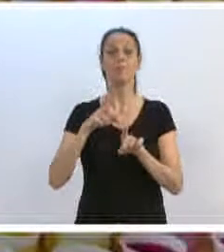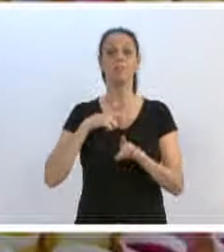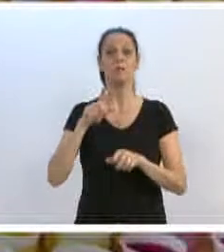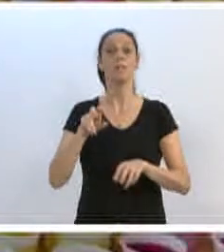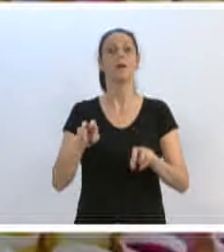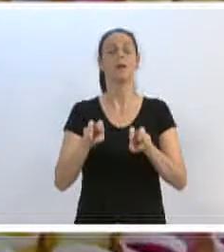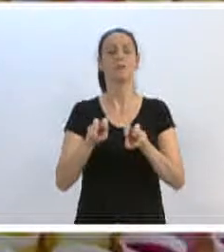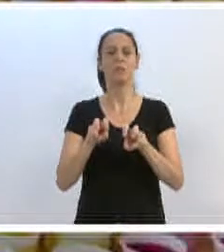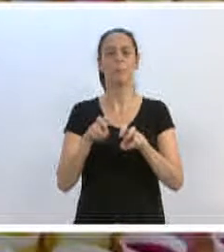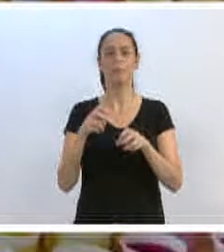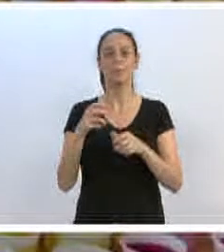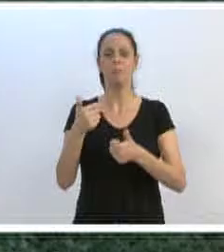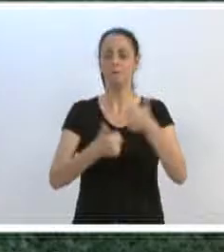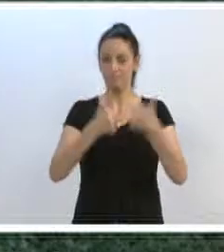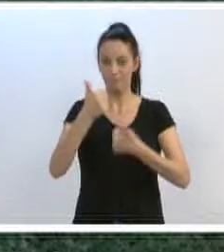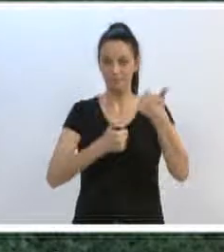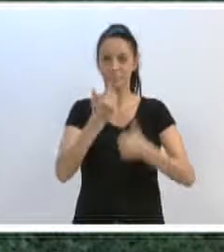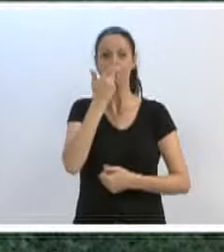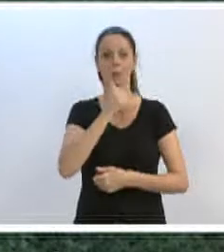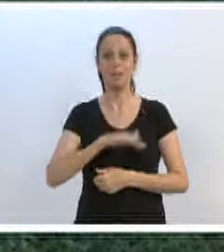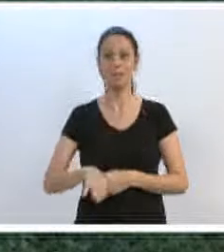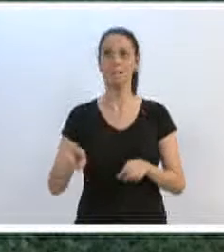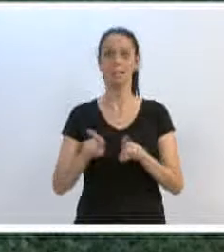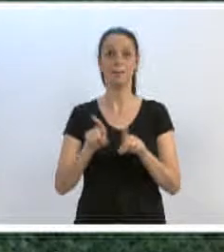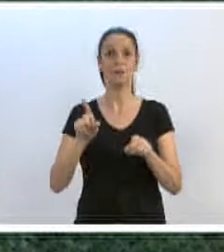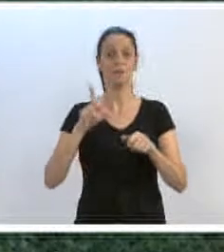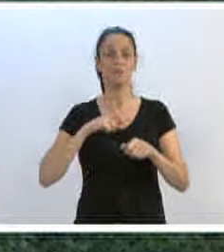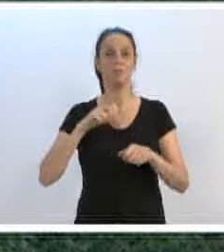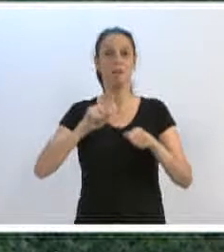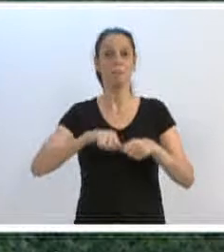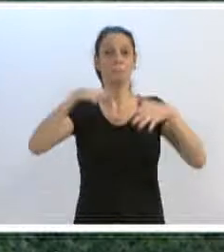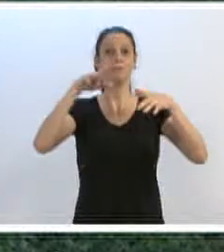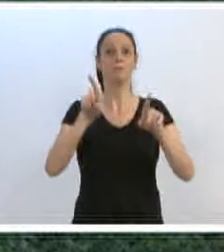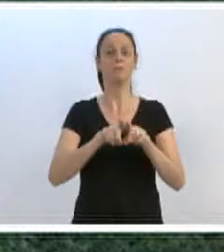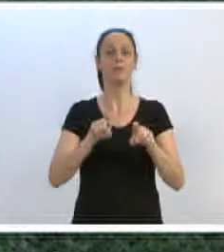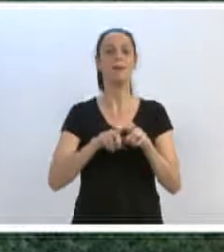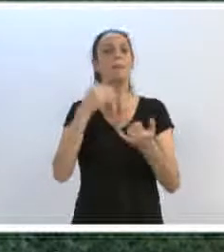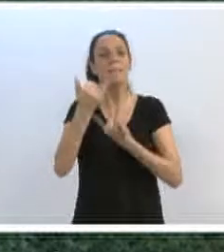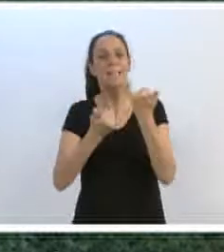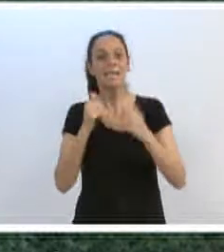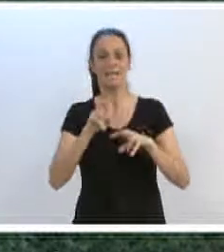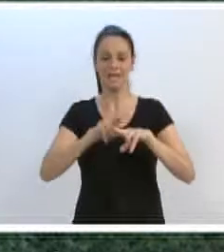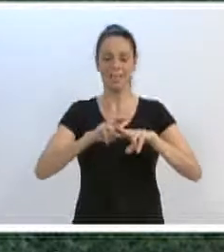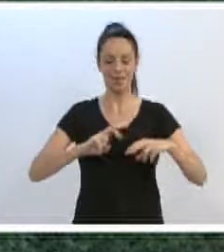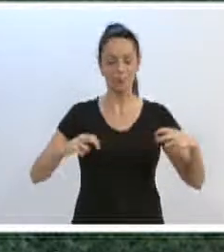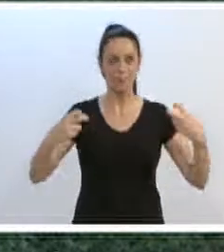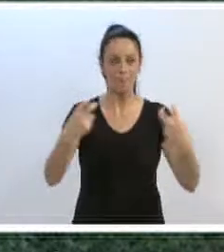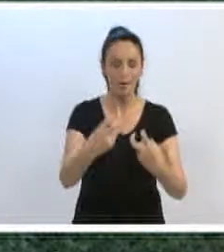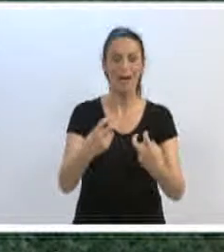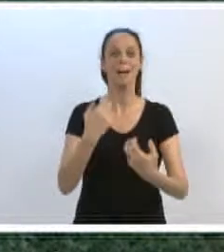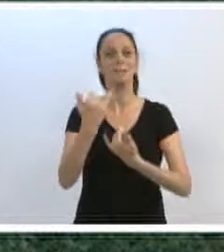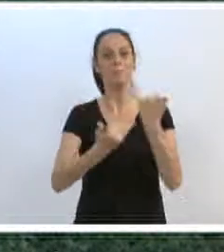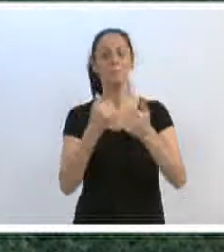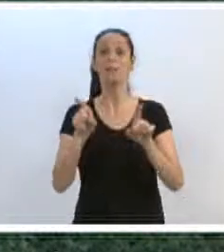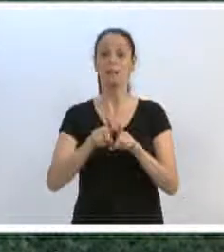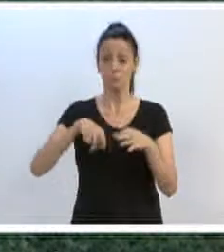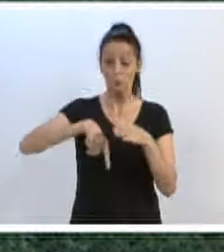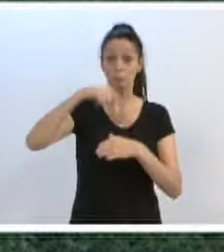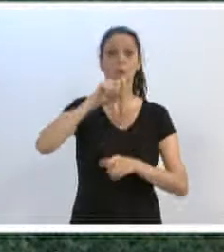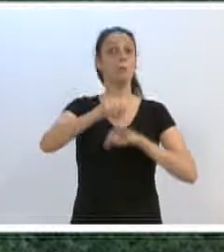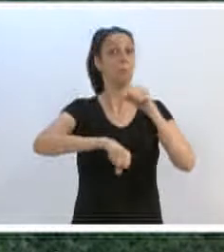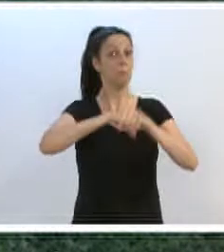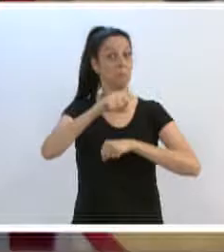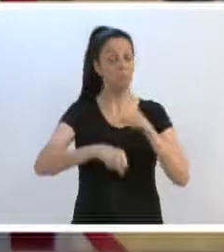crianças, magia, dança de cadeiras, lanches, sorteio de bicicleta e